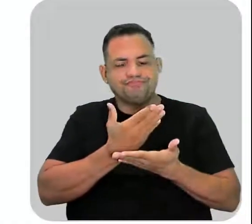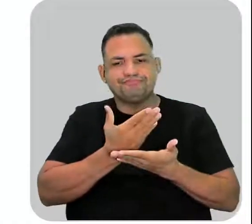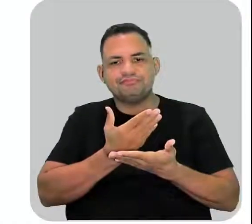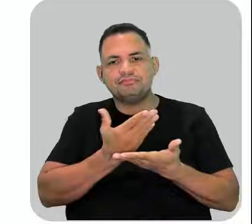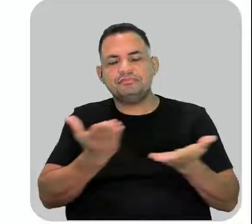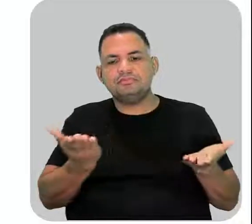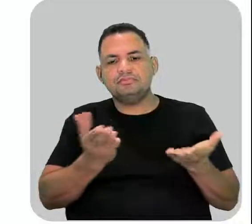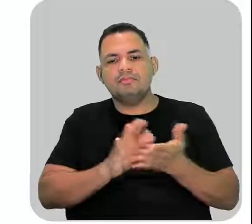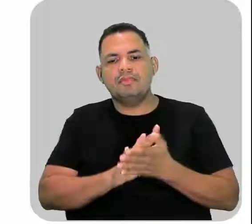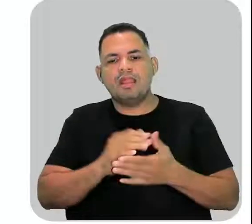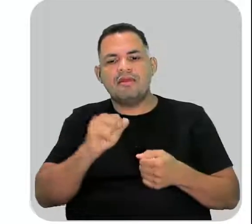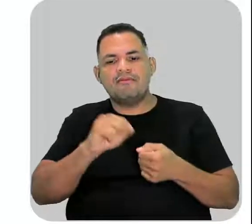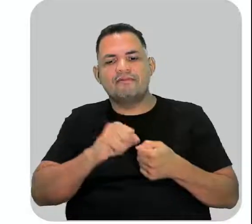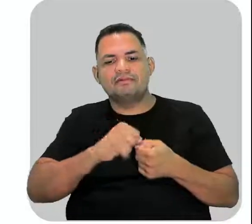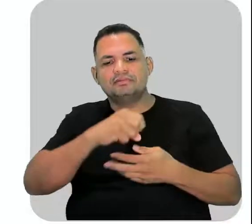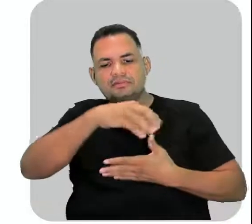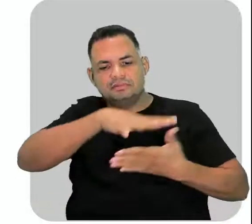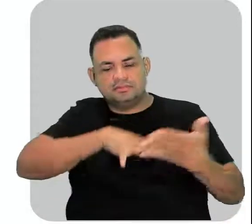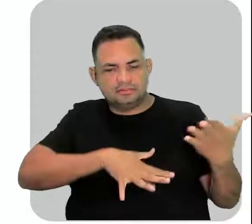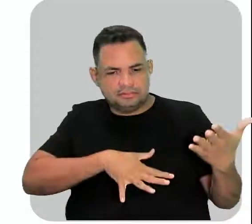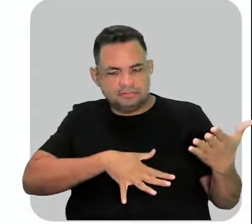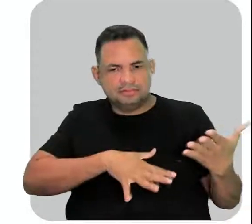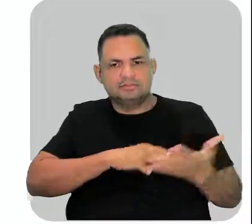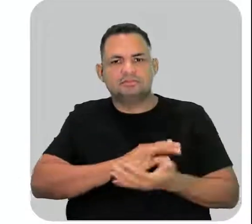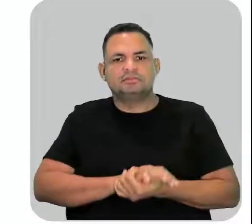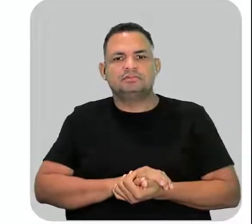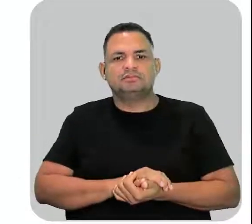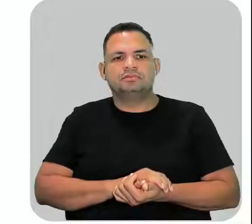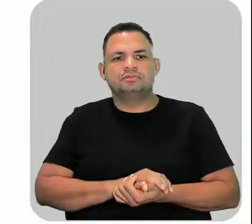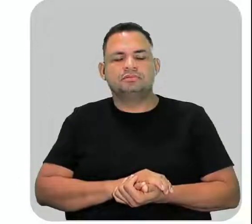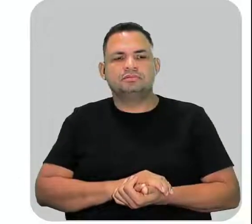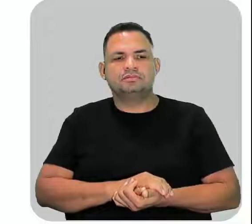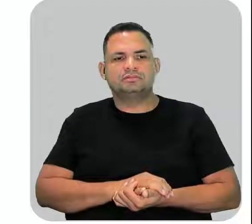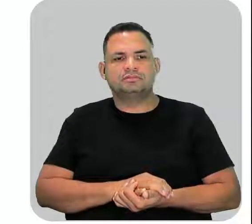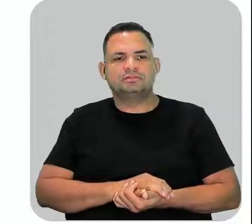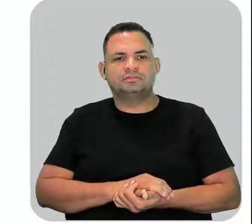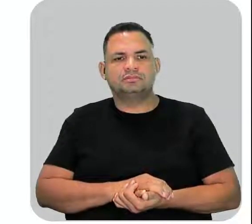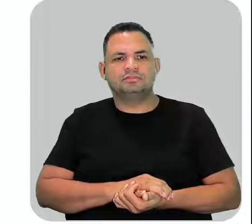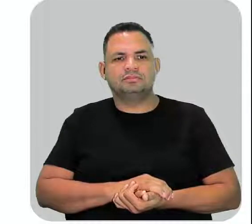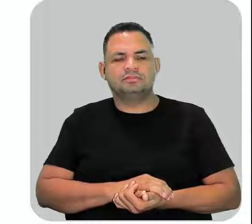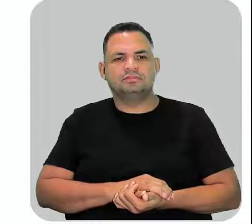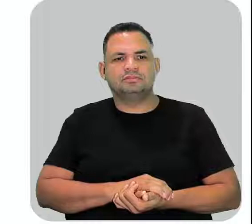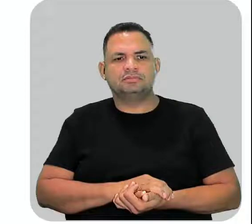Dúvidas para resolver as questões solicitadas.